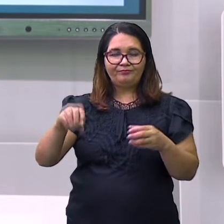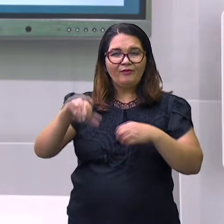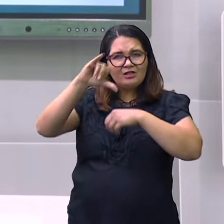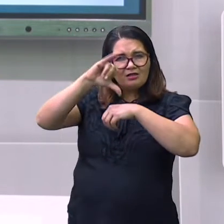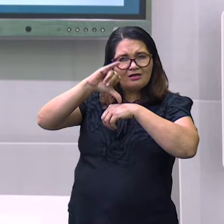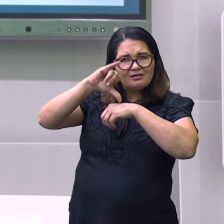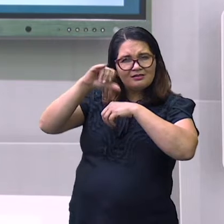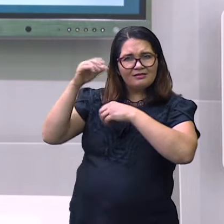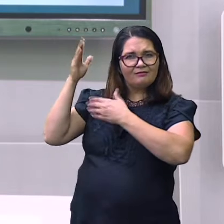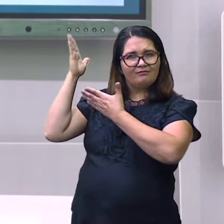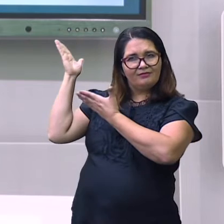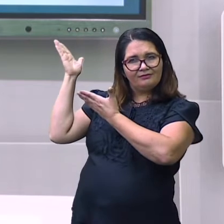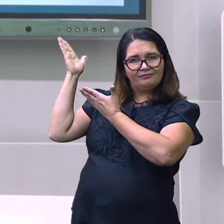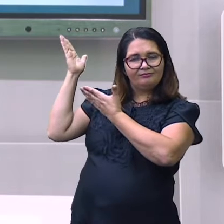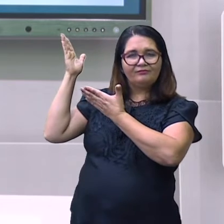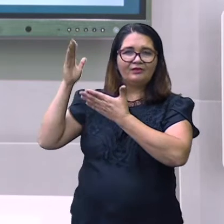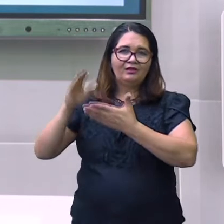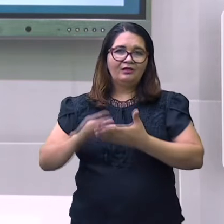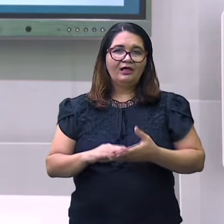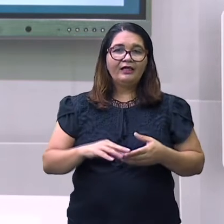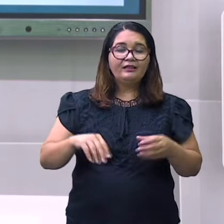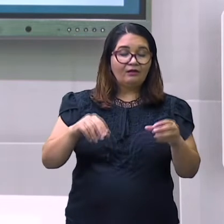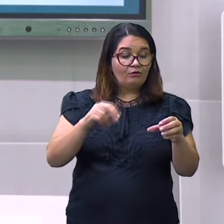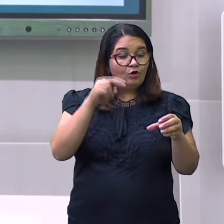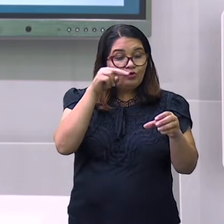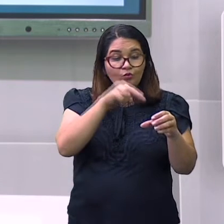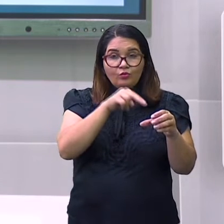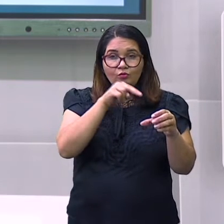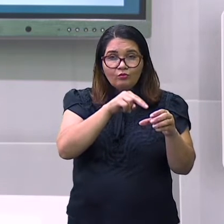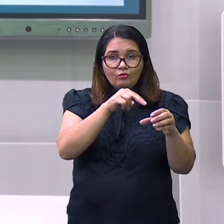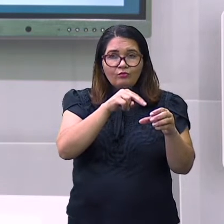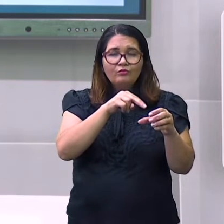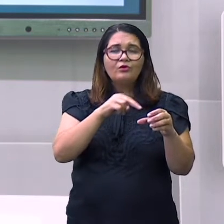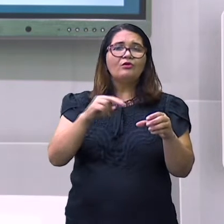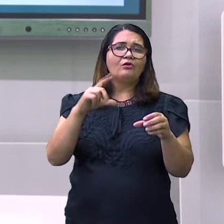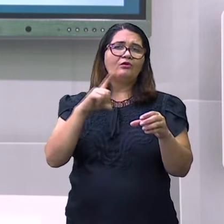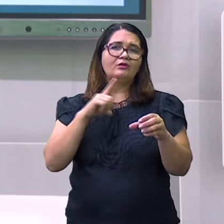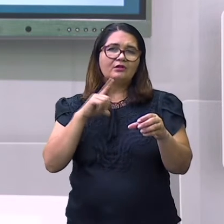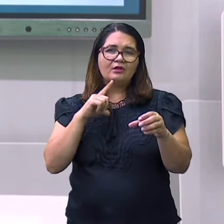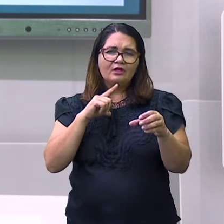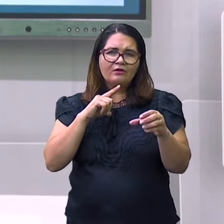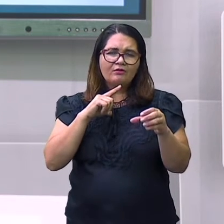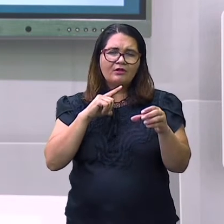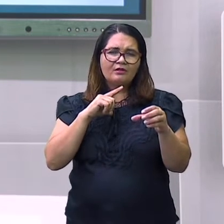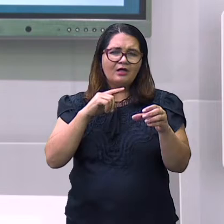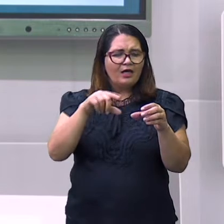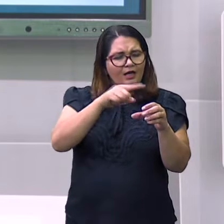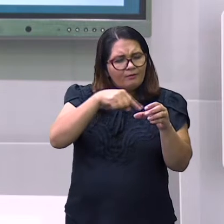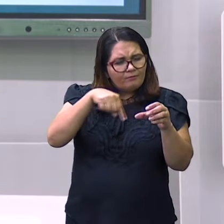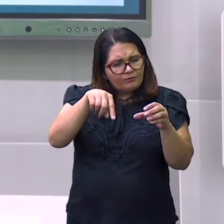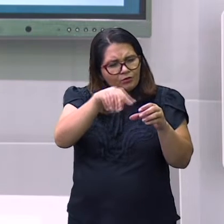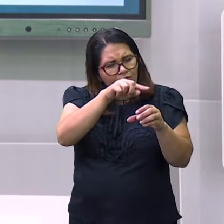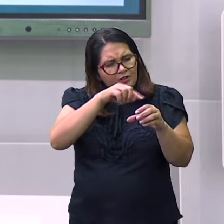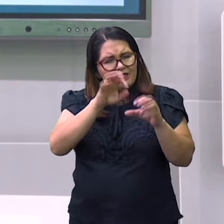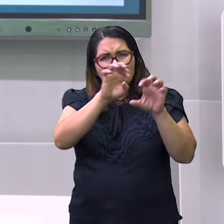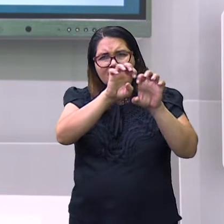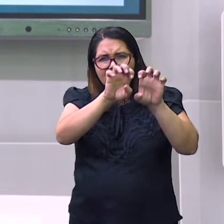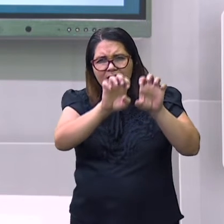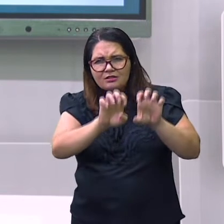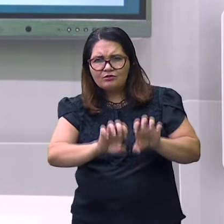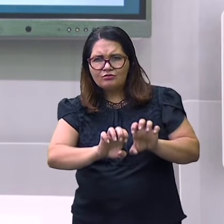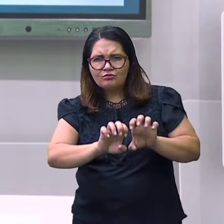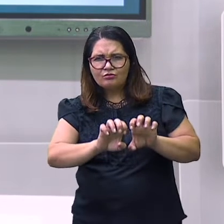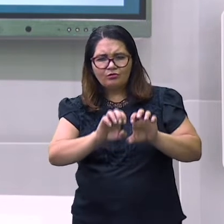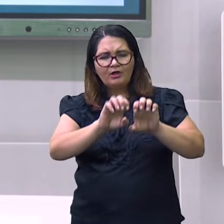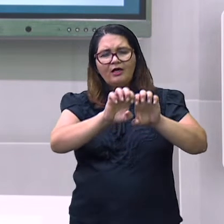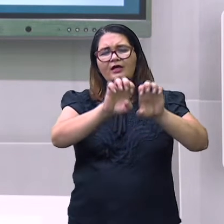núcleo, eu vou colocar ao redor dele a estrutura do retículo endoplasmático. Lembra que a gente fez